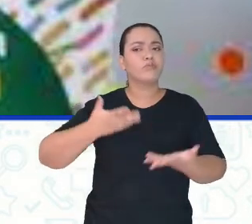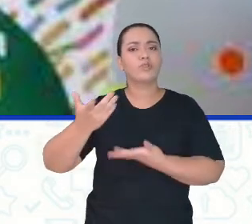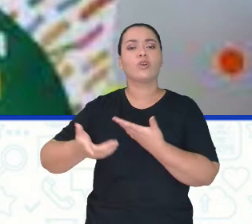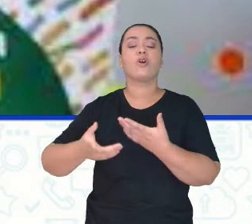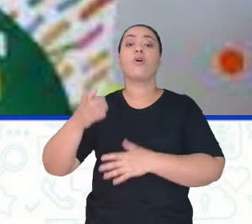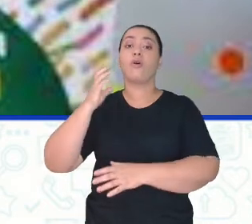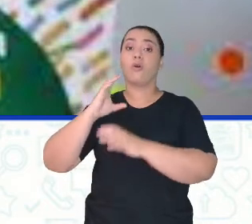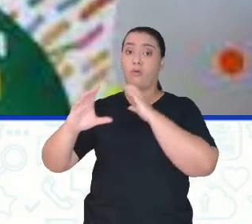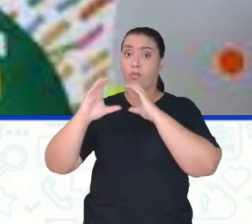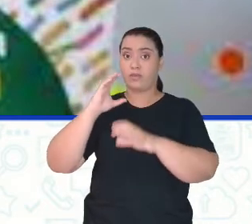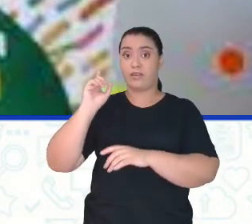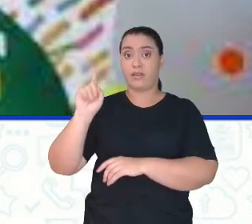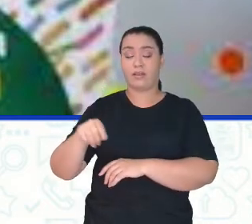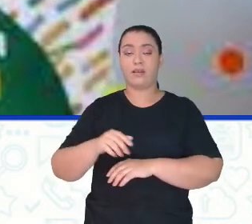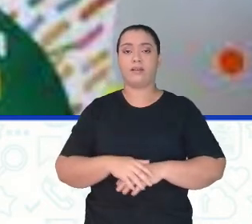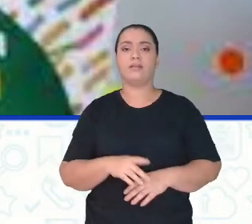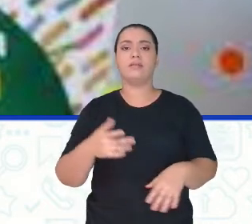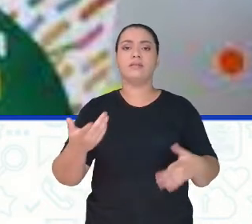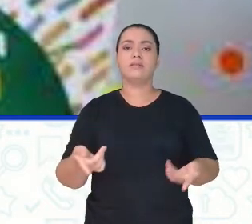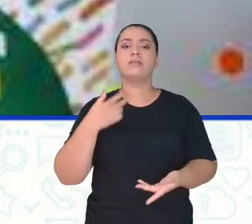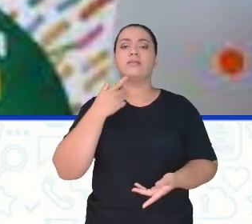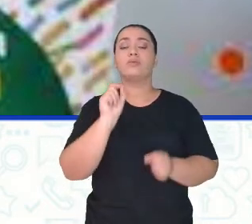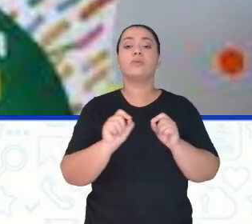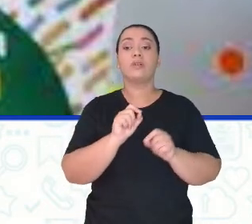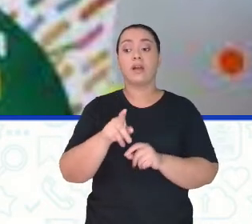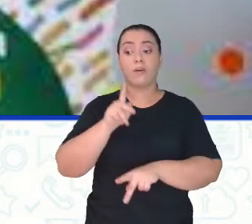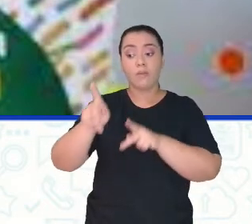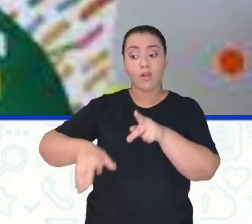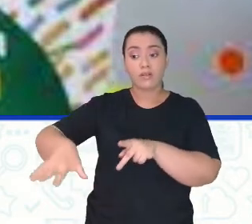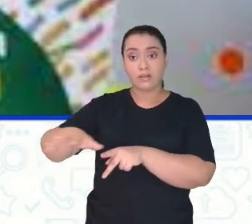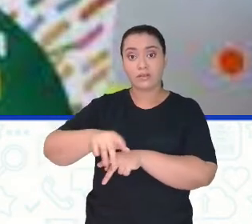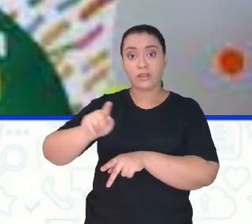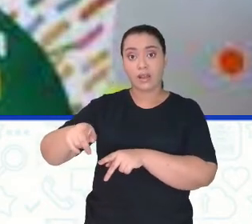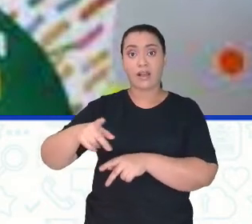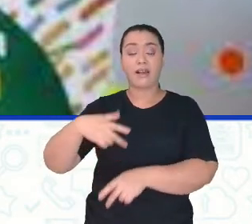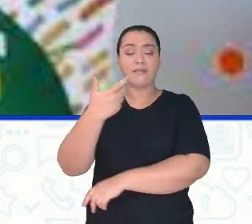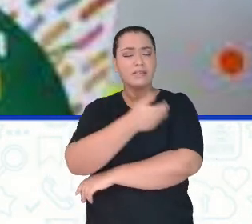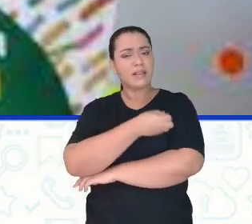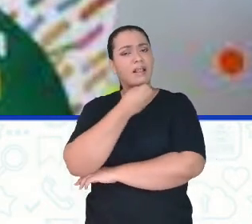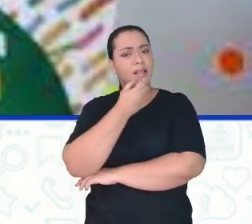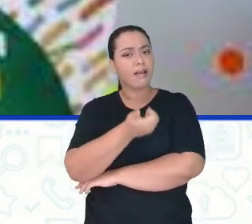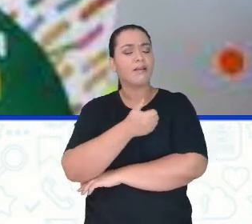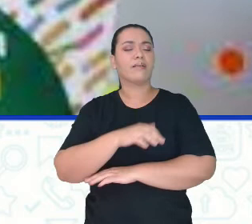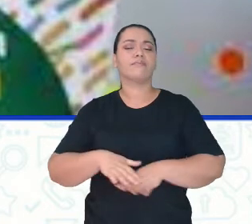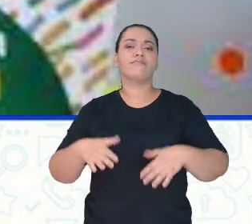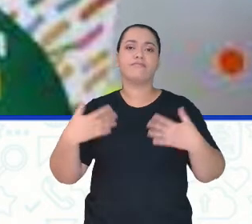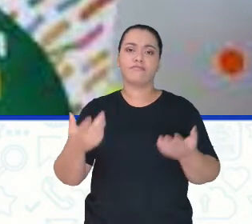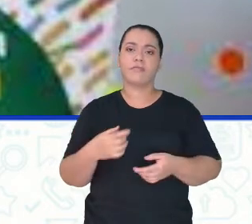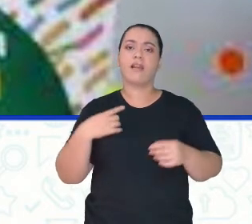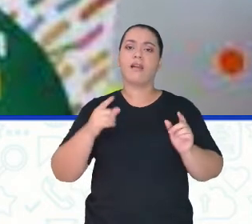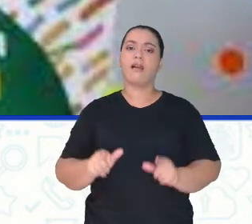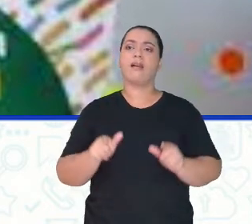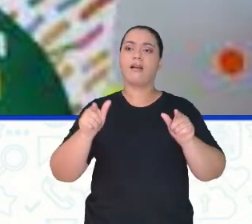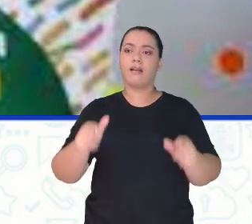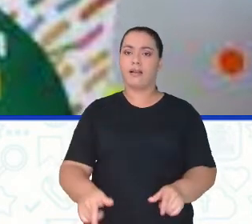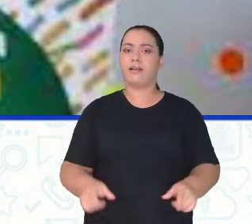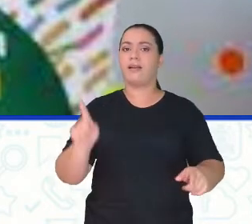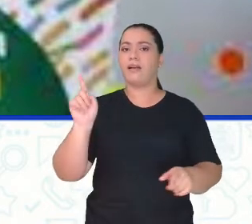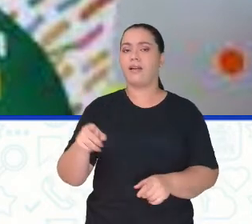comunicar isso, convencer a população de que vacinação é legal. E aí a gente vai usando esses